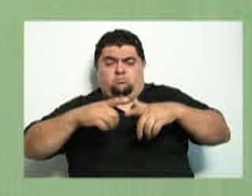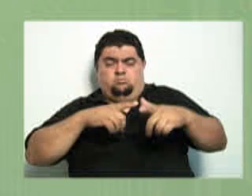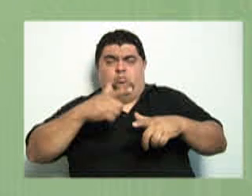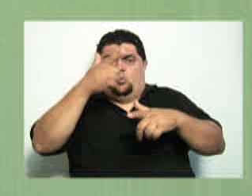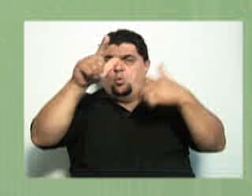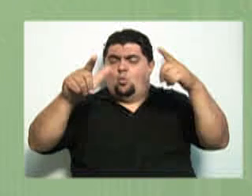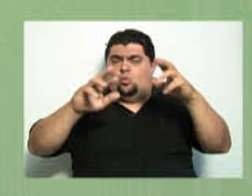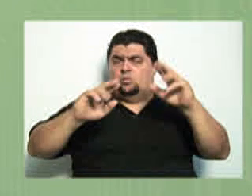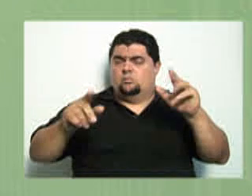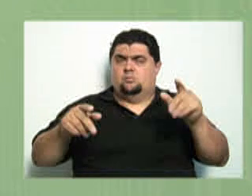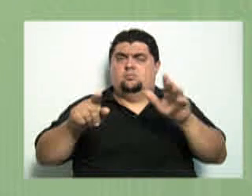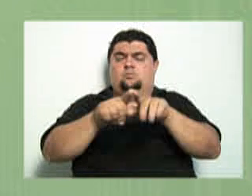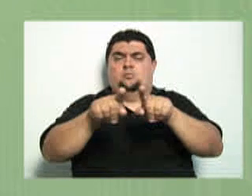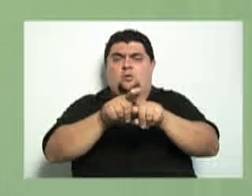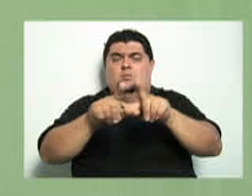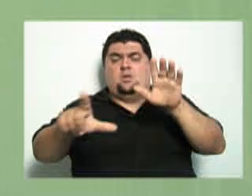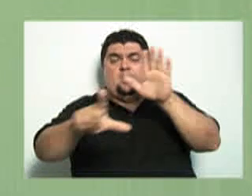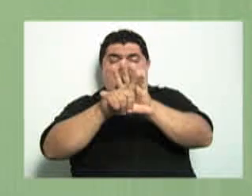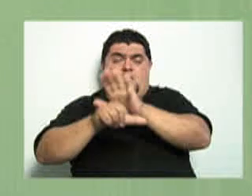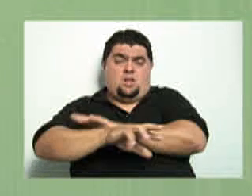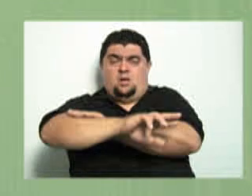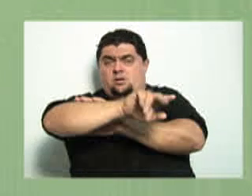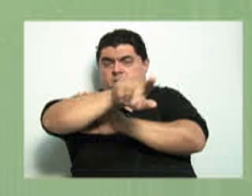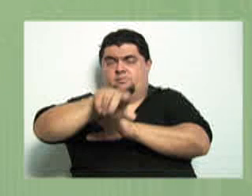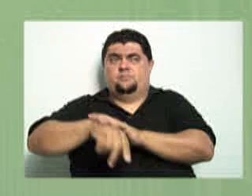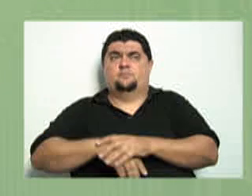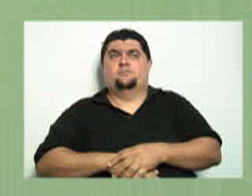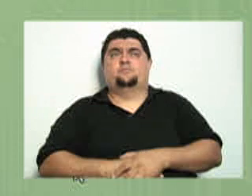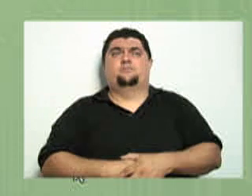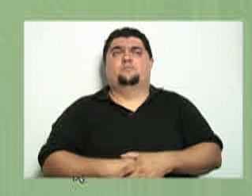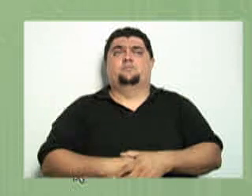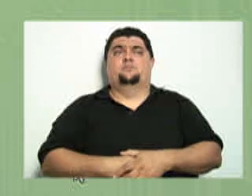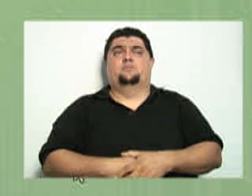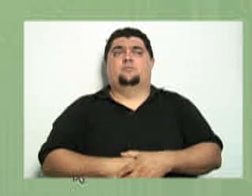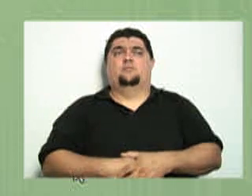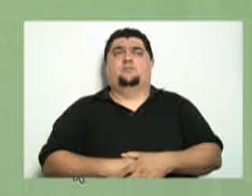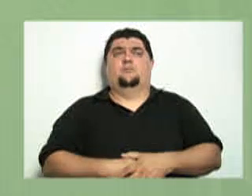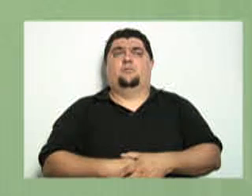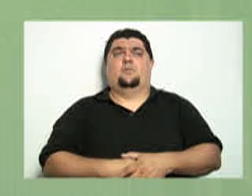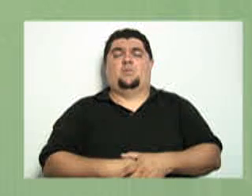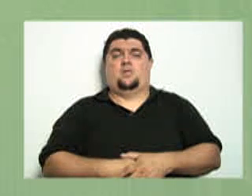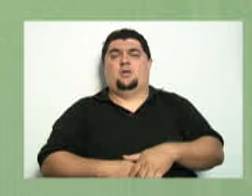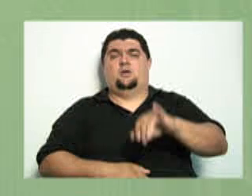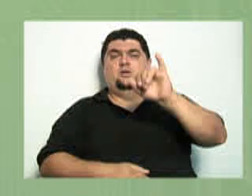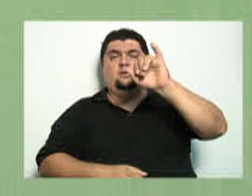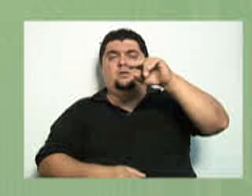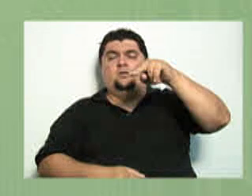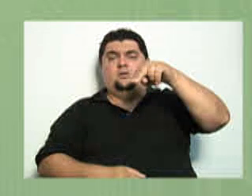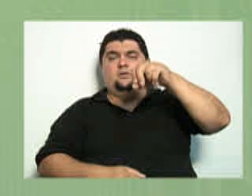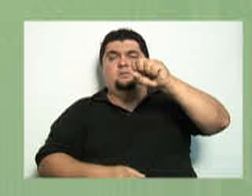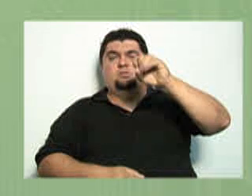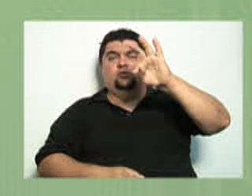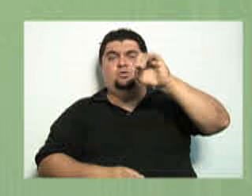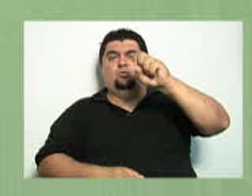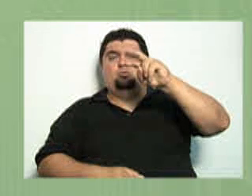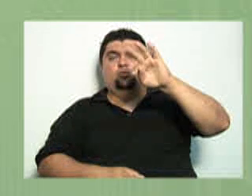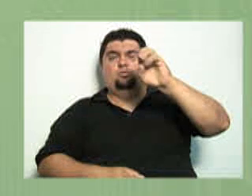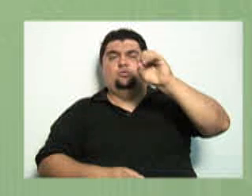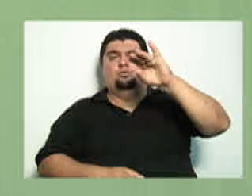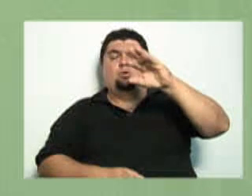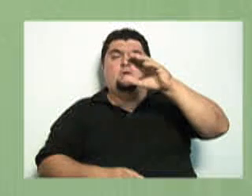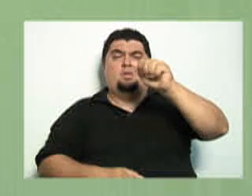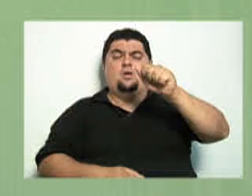e as regulamentações, etc. Essa palavra institucional ela é muito utilizada na ciência, a gente da